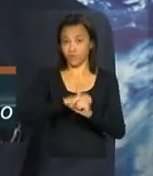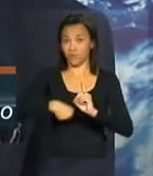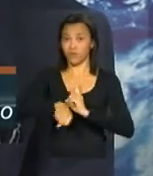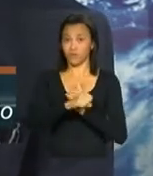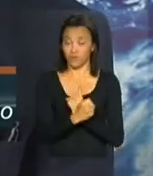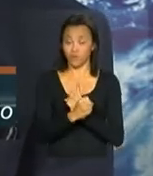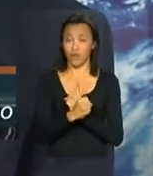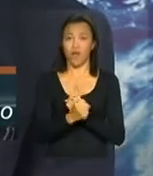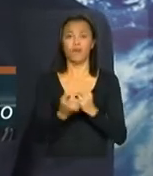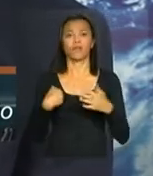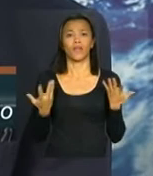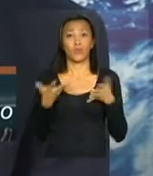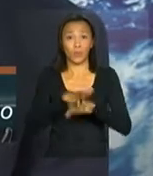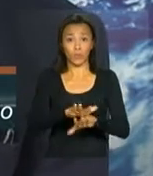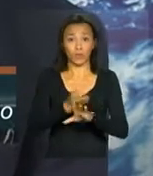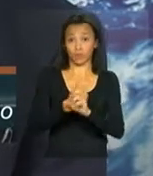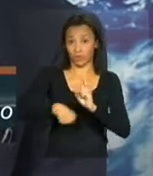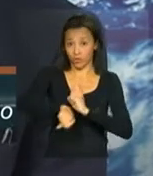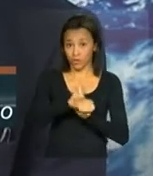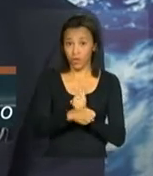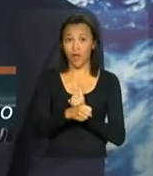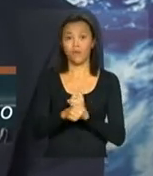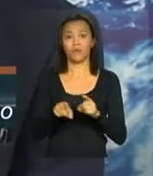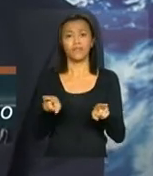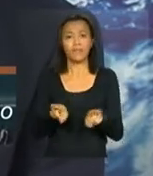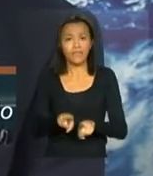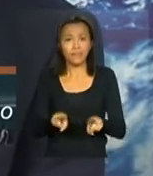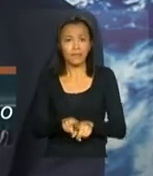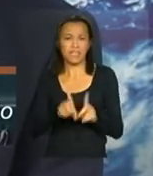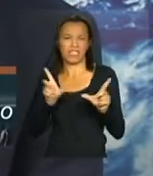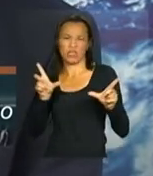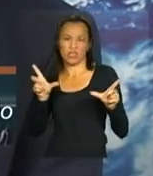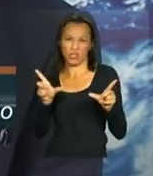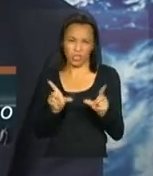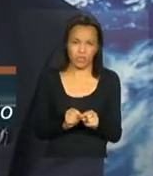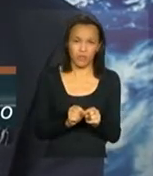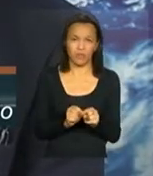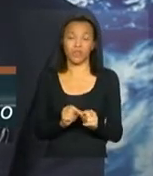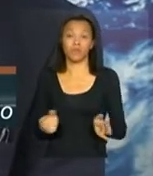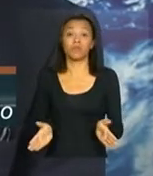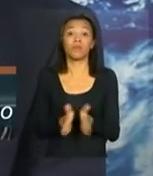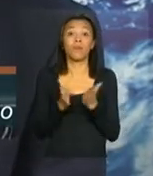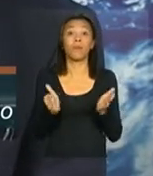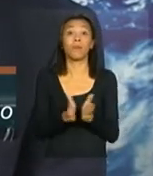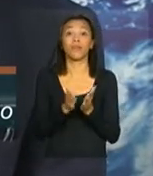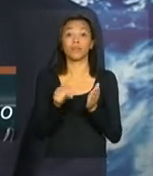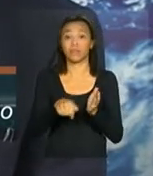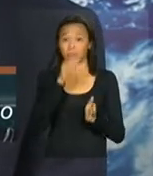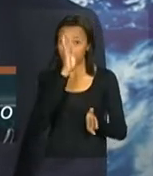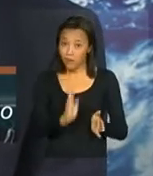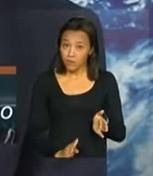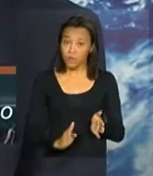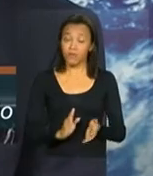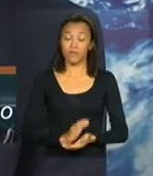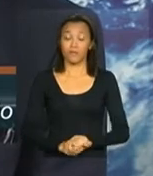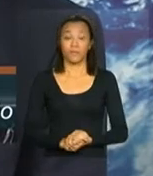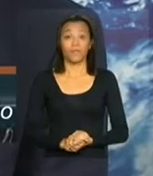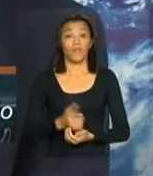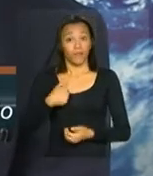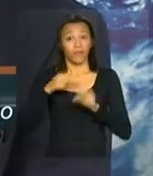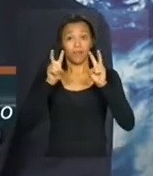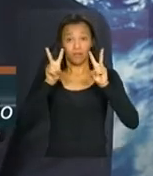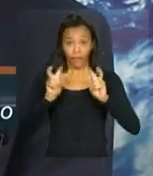da inclusão social em particular e erradicação da pobreza e esses